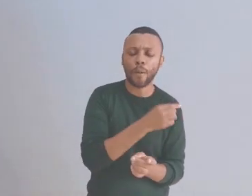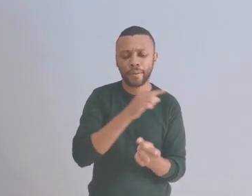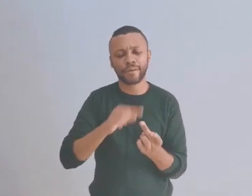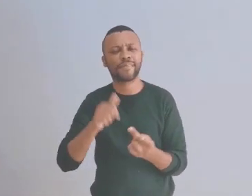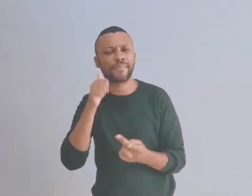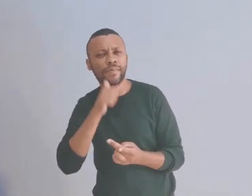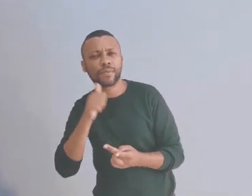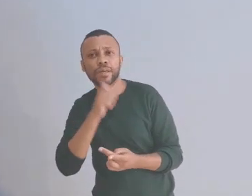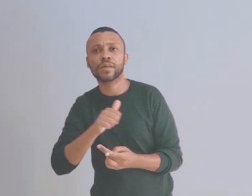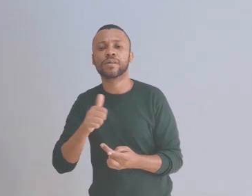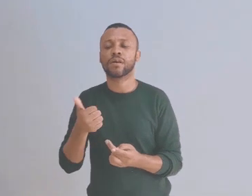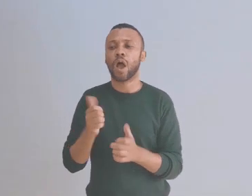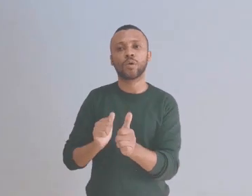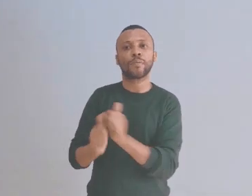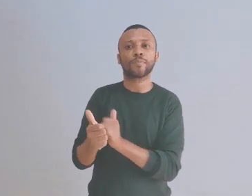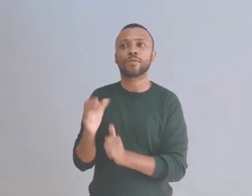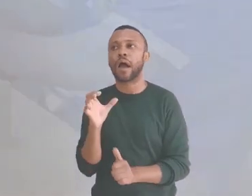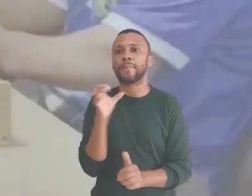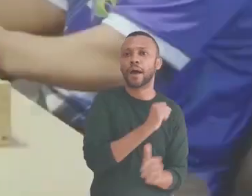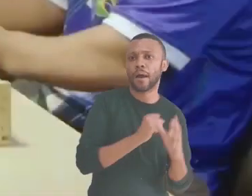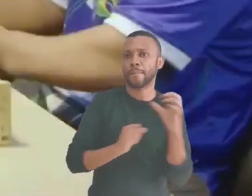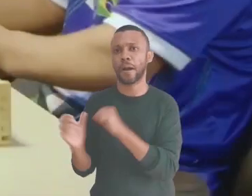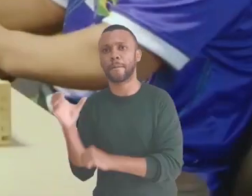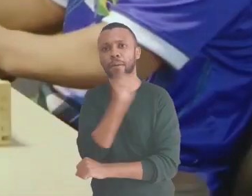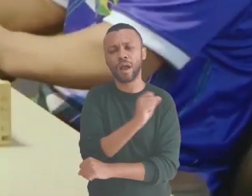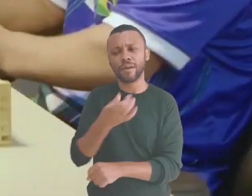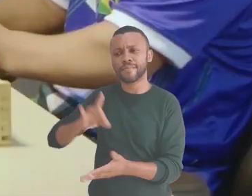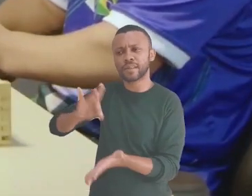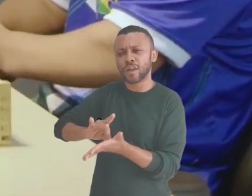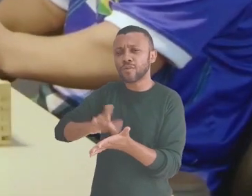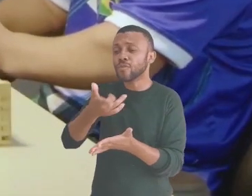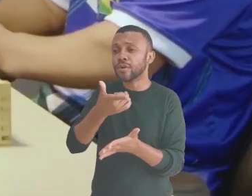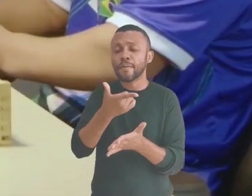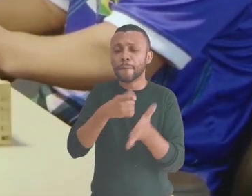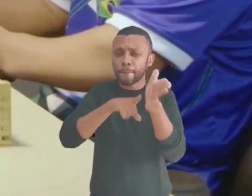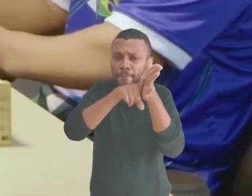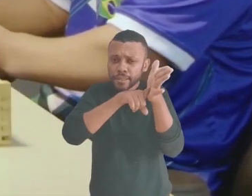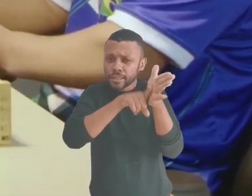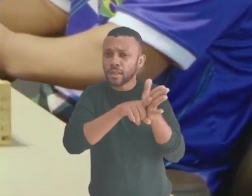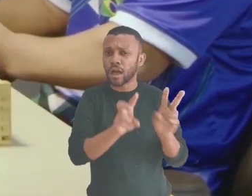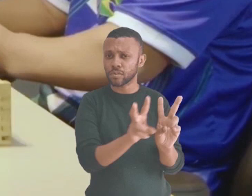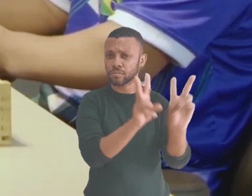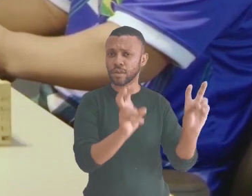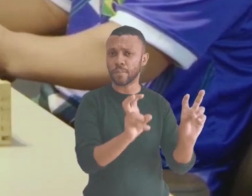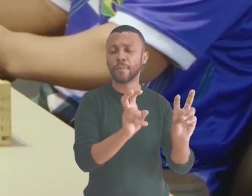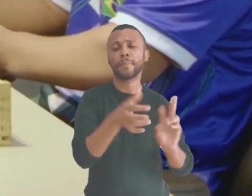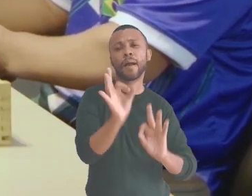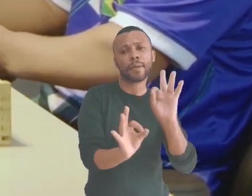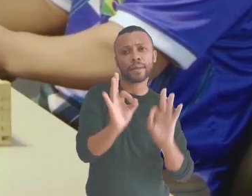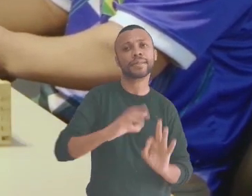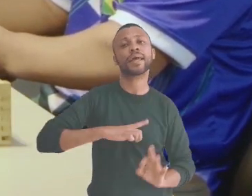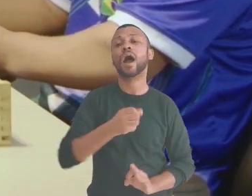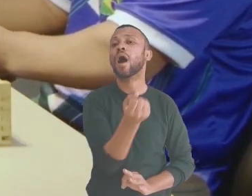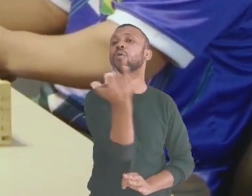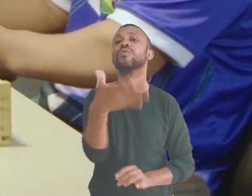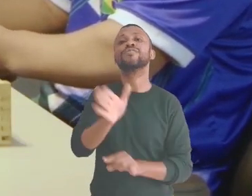esporte muito rápido. Isso realmente eu fui dar uma olhada para preparar o nosso podcast em alguns vídeos